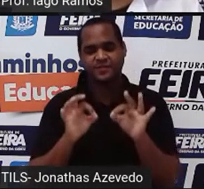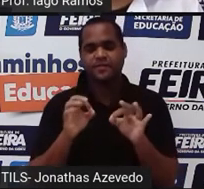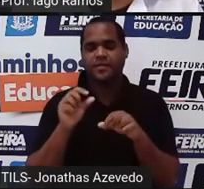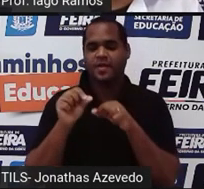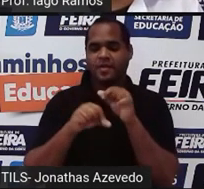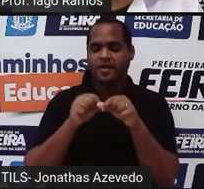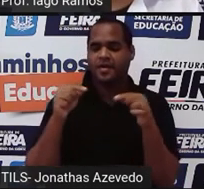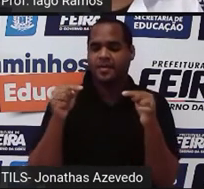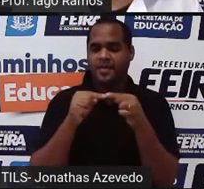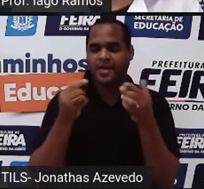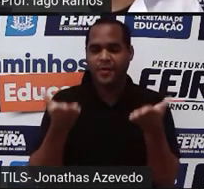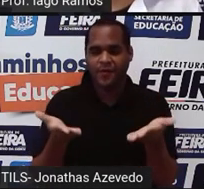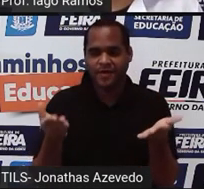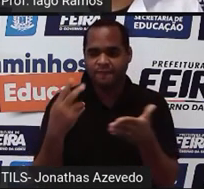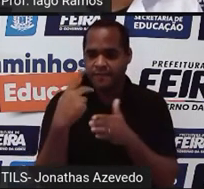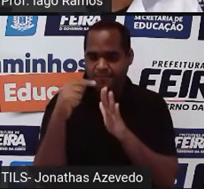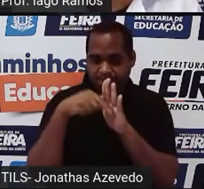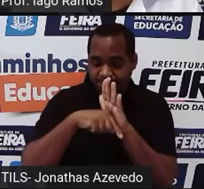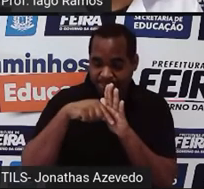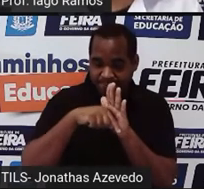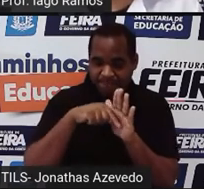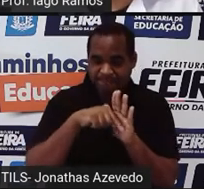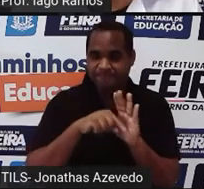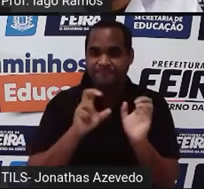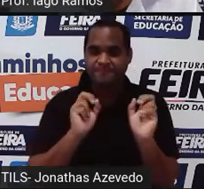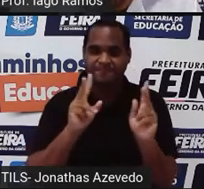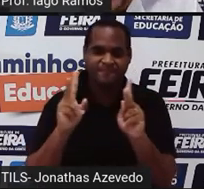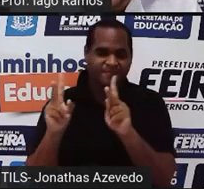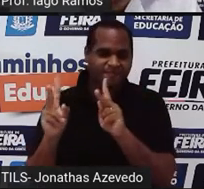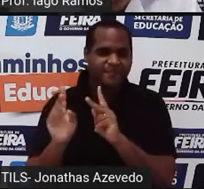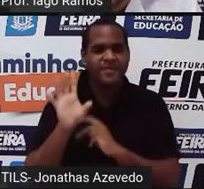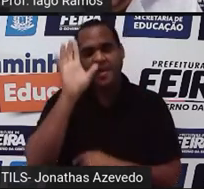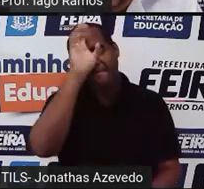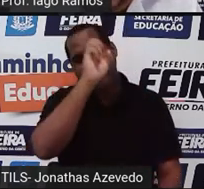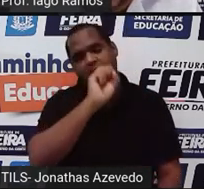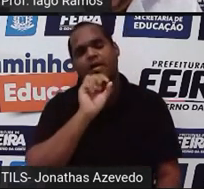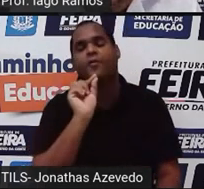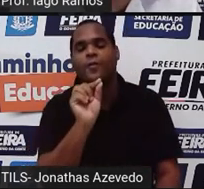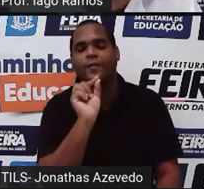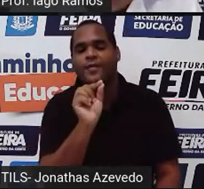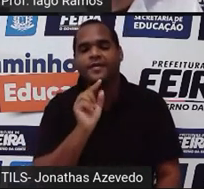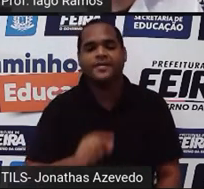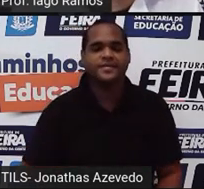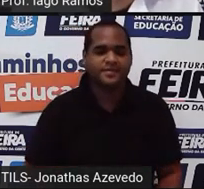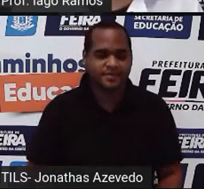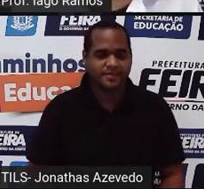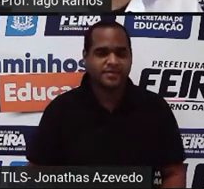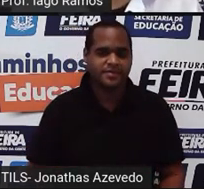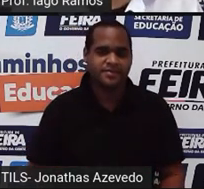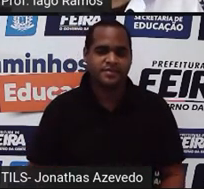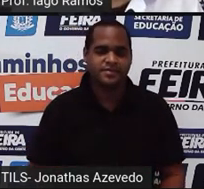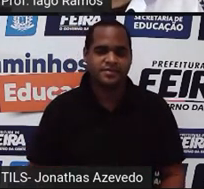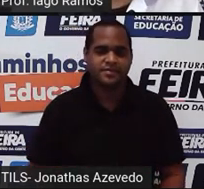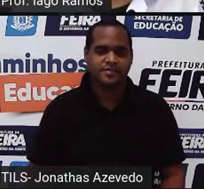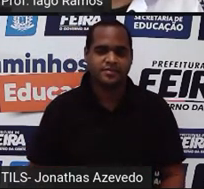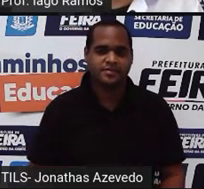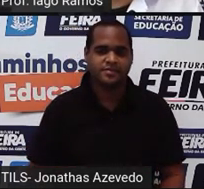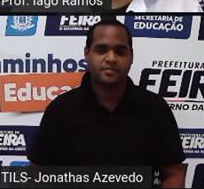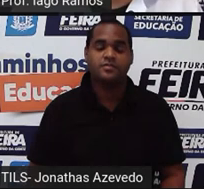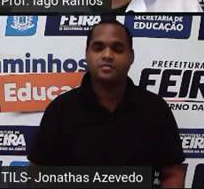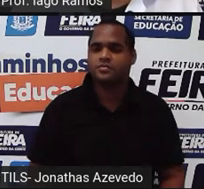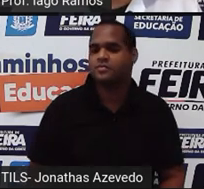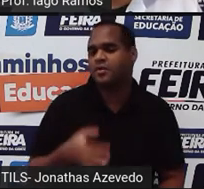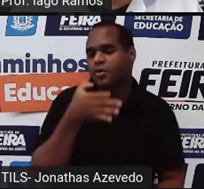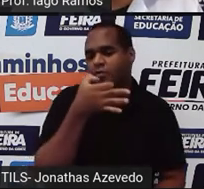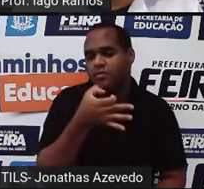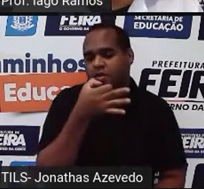fazer aquele momento de se avaliar, né? O que é que eu aprendi nessa aula? Então, para isso, eu deixo como